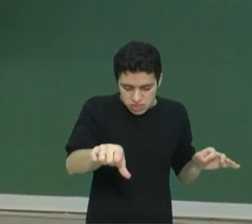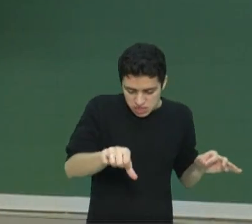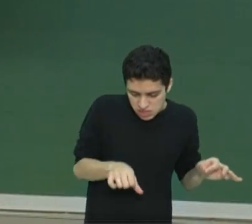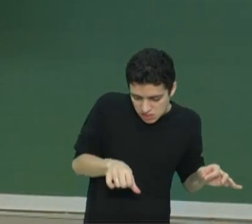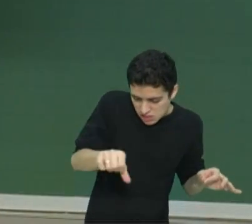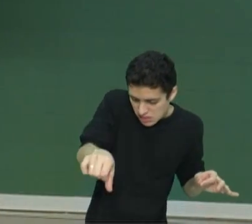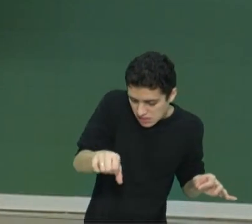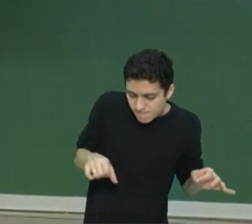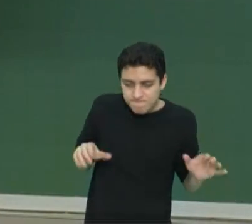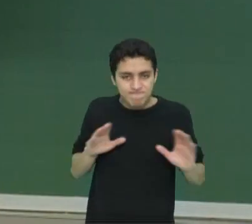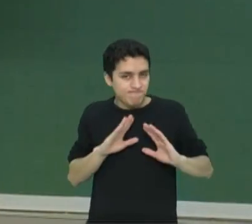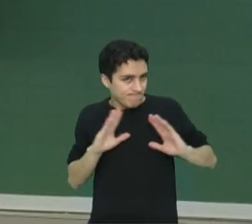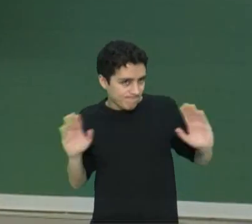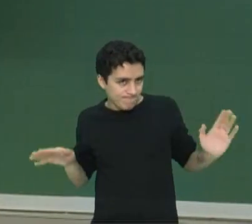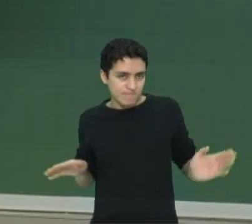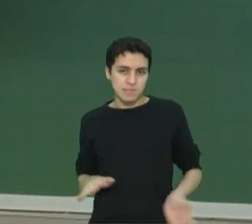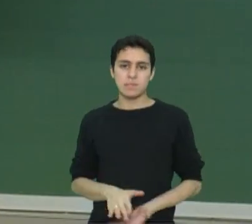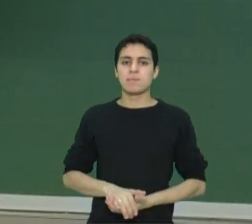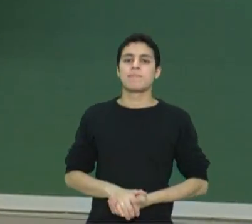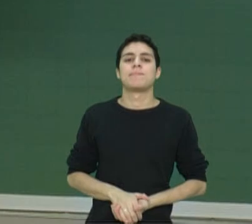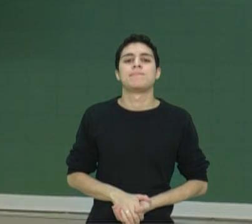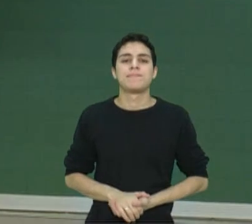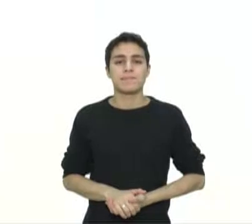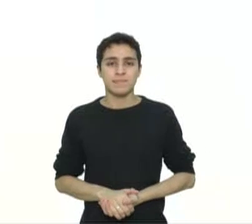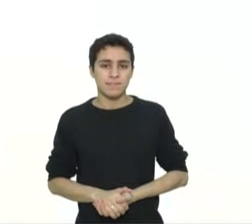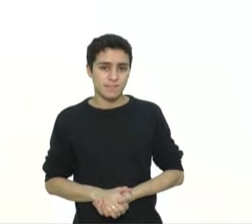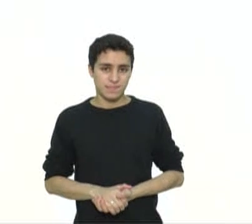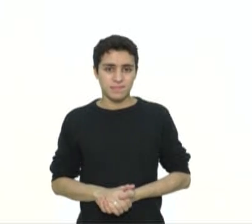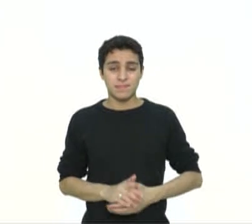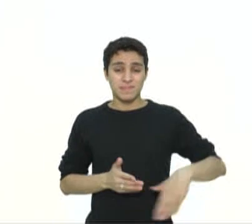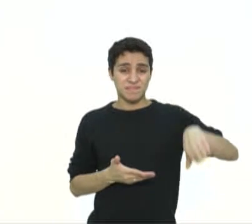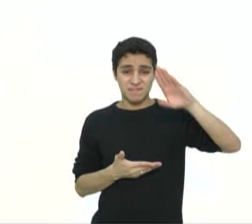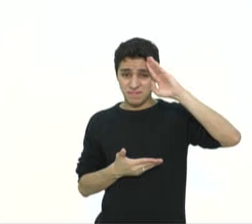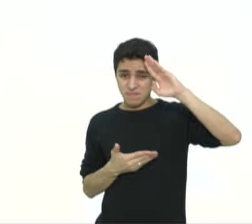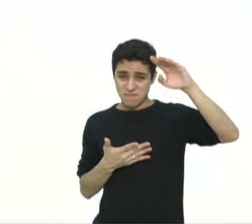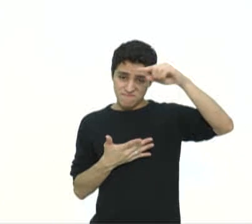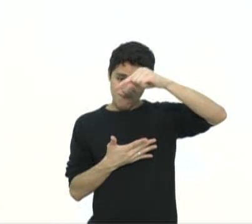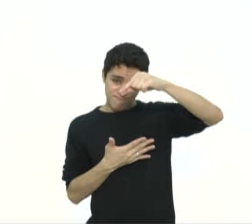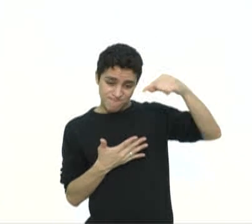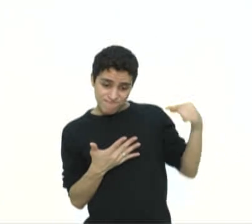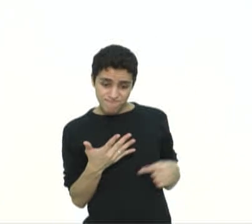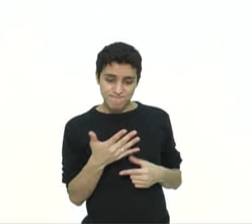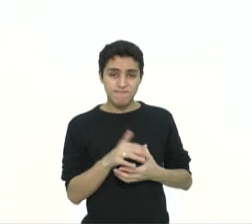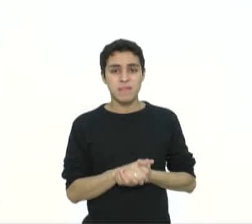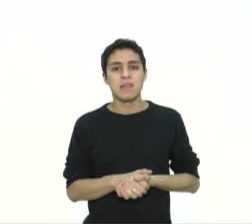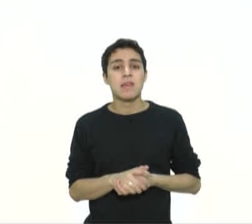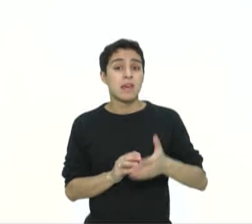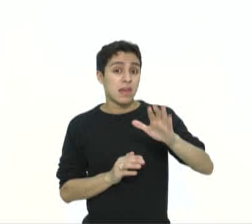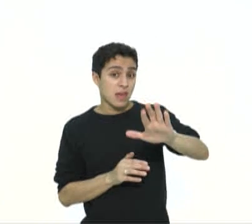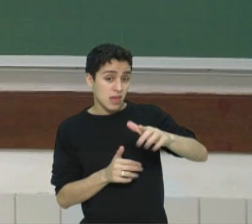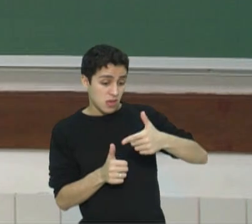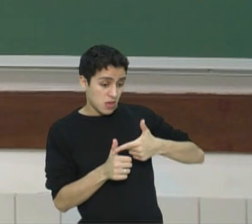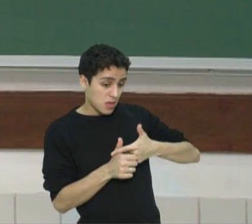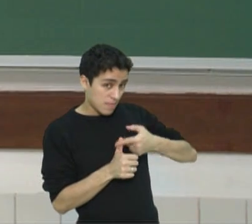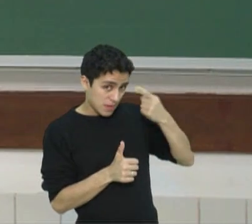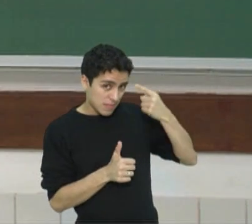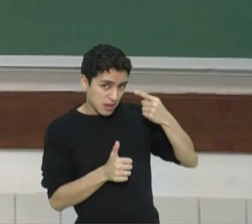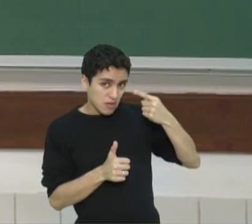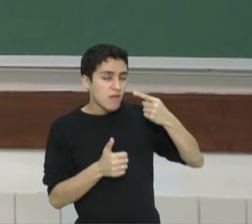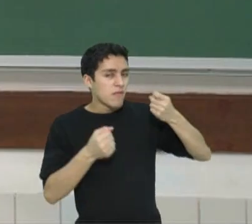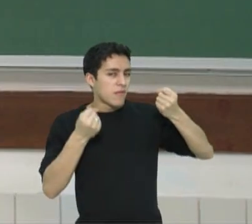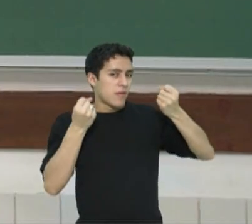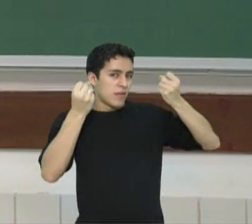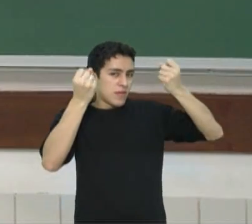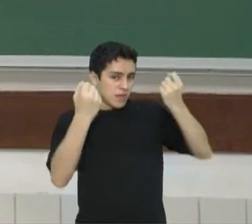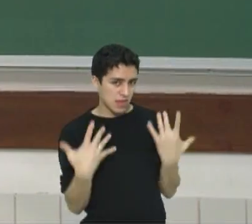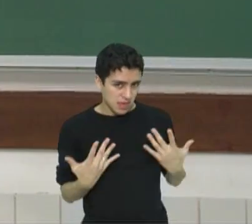e é aquele os principais aspectos antes de falar do da operação das máquinas a a gente